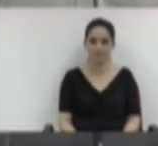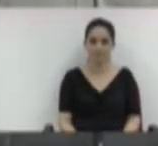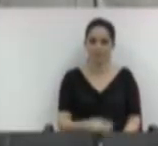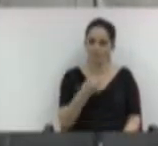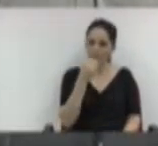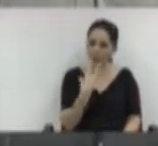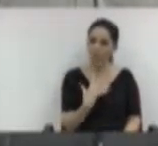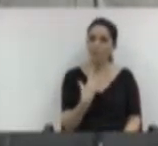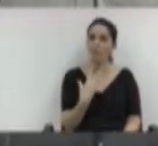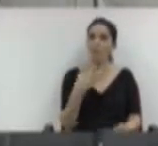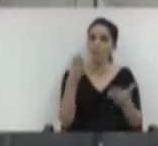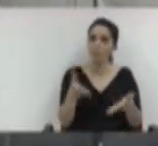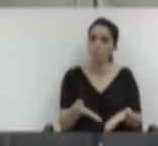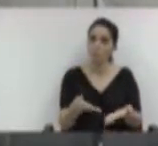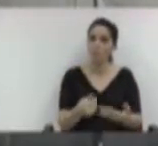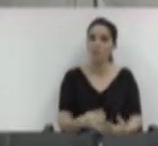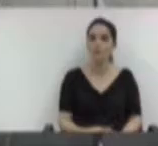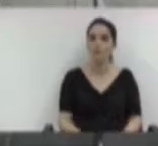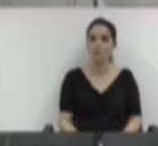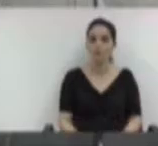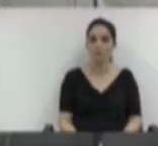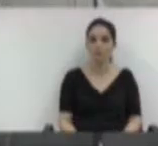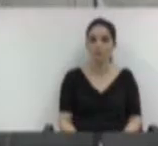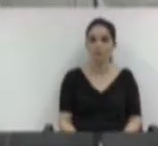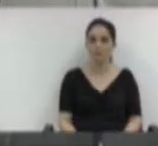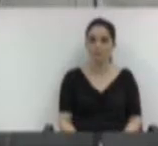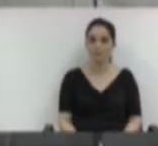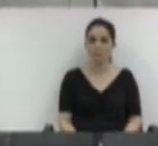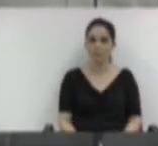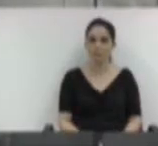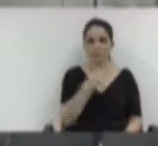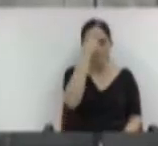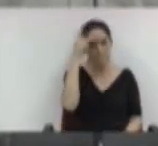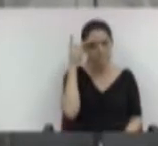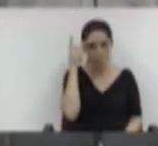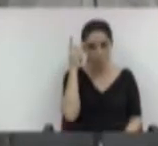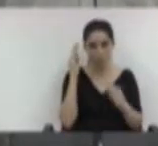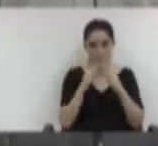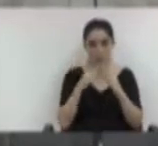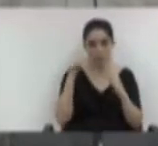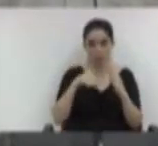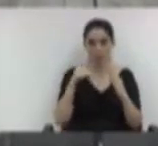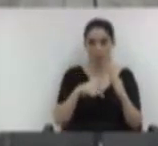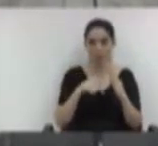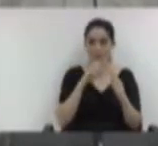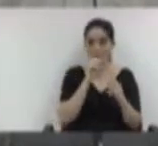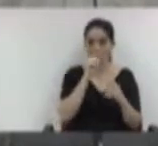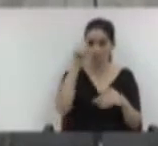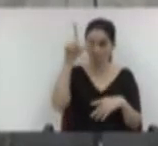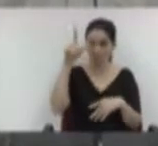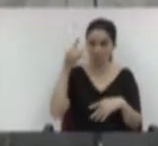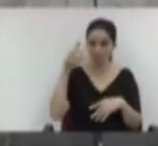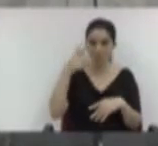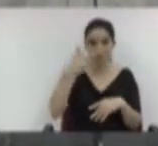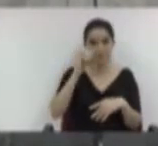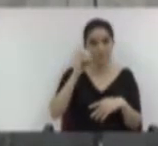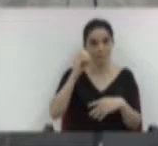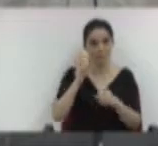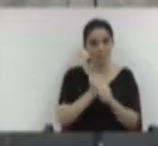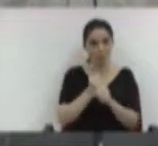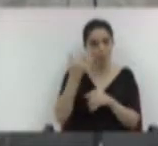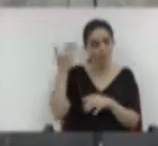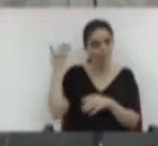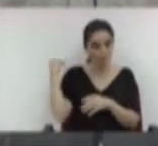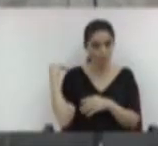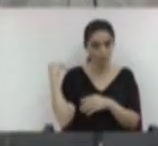benefícios para o dia de hoje. Nós tínhamos, quem viveu aqui em Limeira 20 anos atrás, não são todos aqui que viveram, mas quem viveu